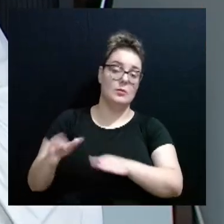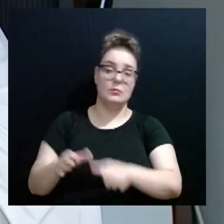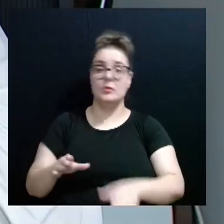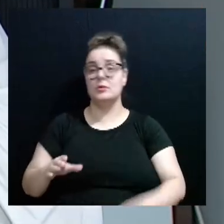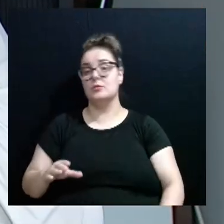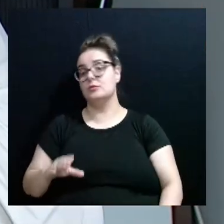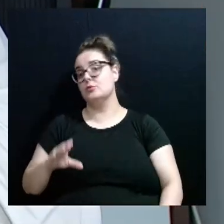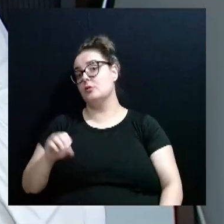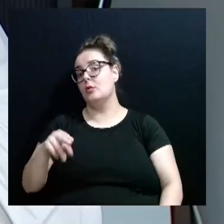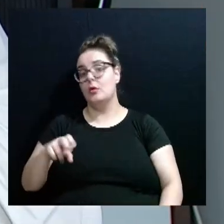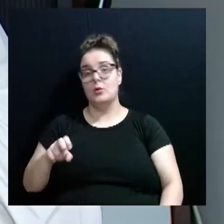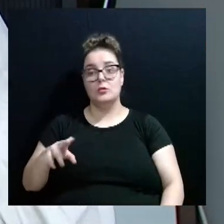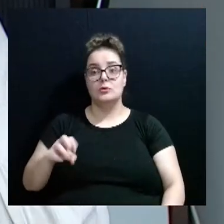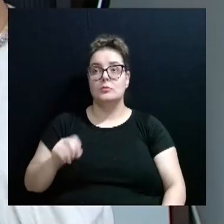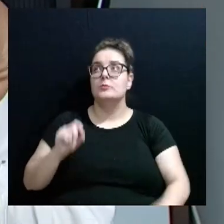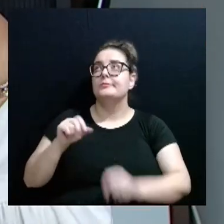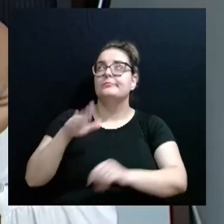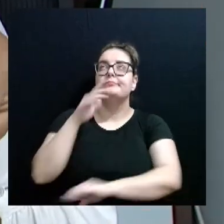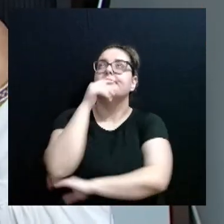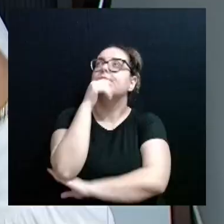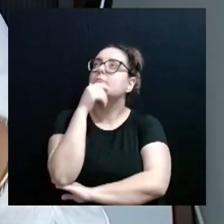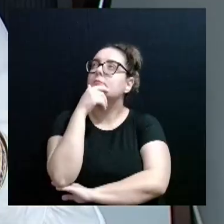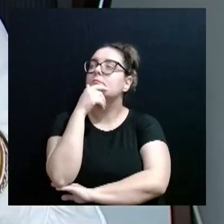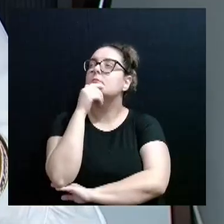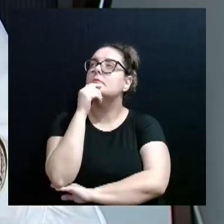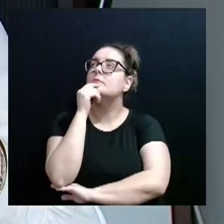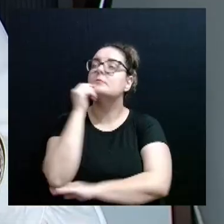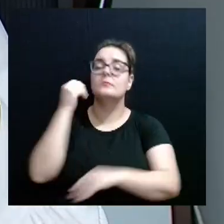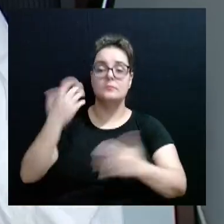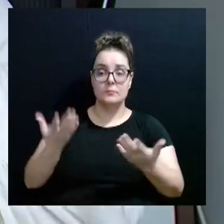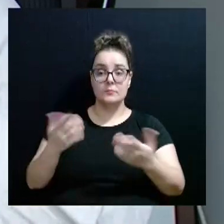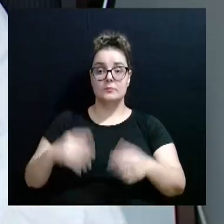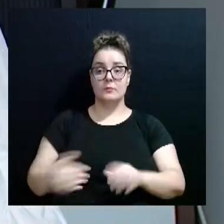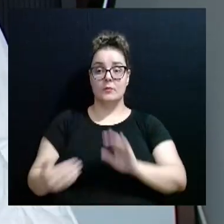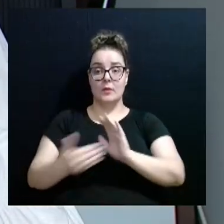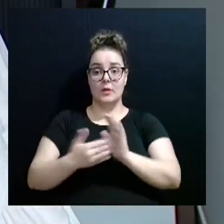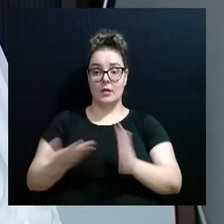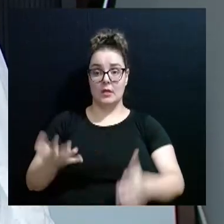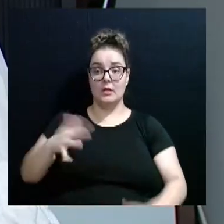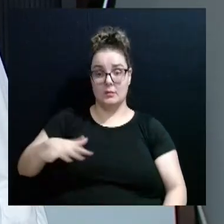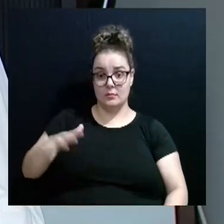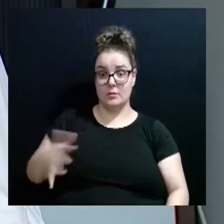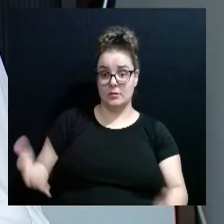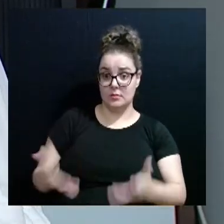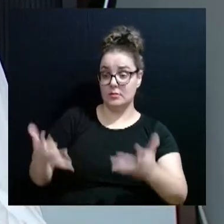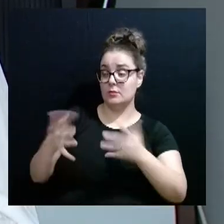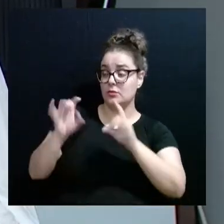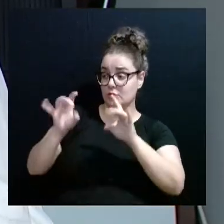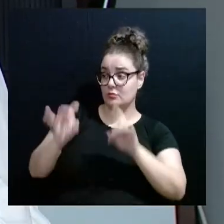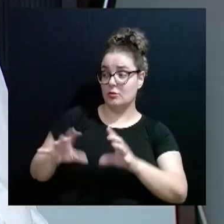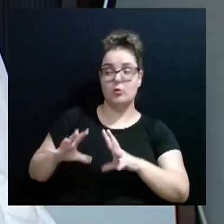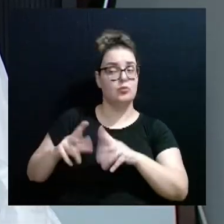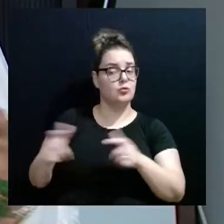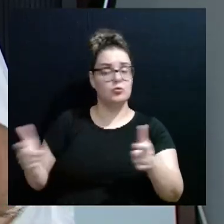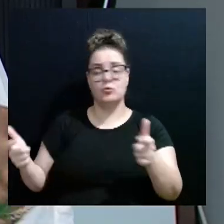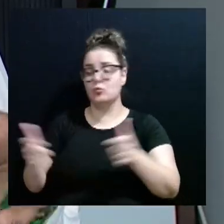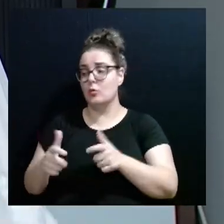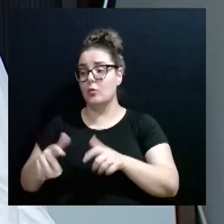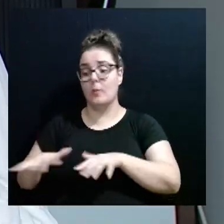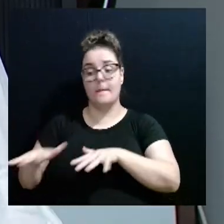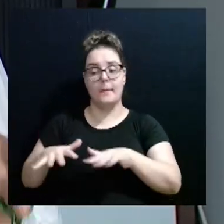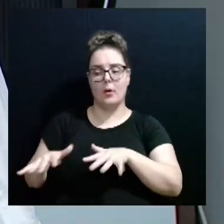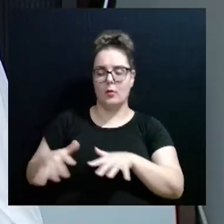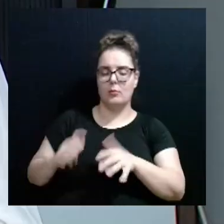que mais? Até incentivos de setores específicos. Tudo que reduz ou mexa e com pagamento ou